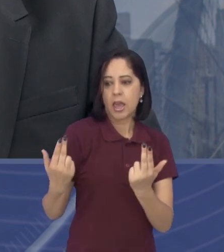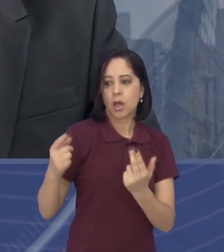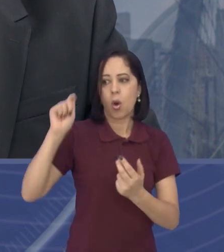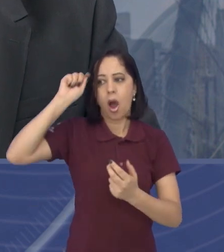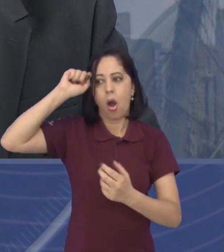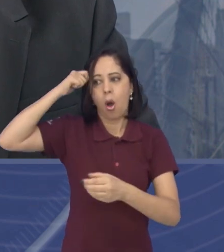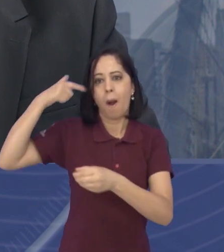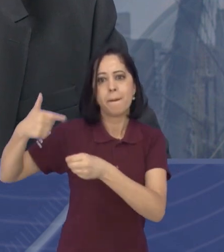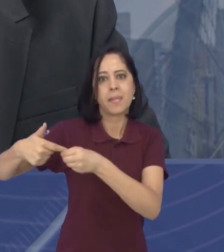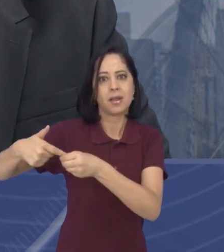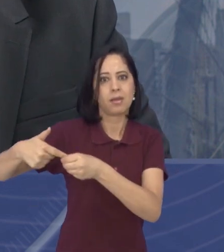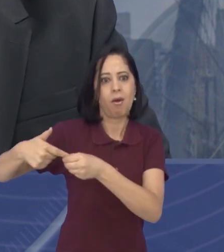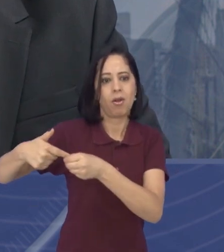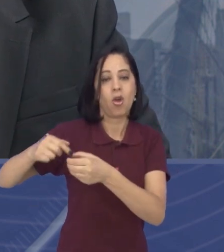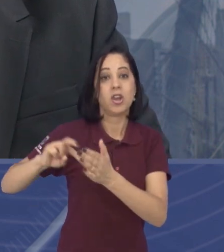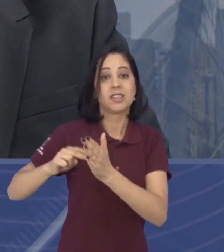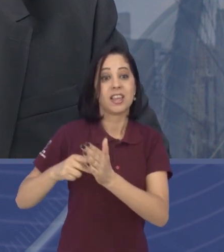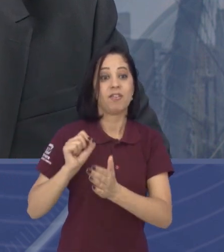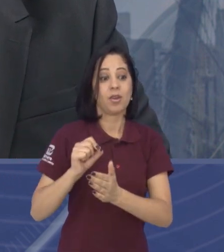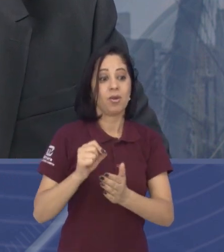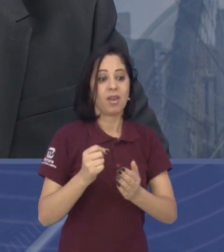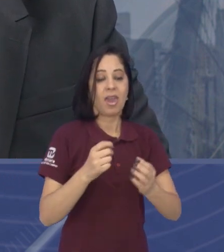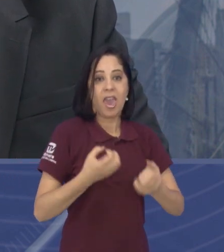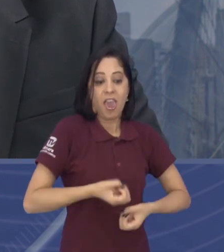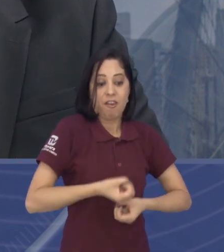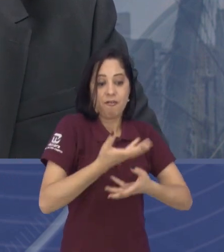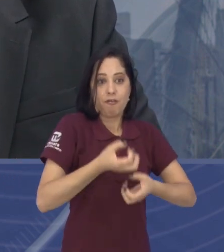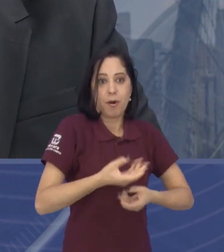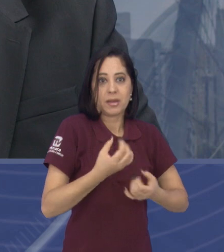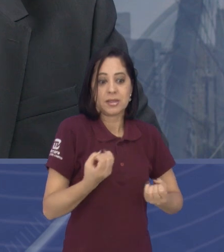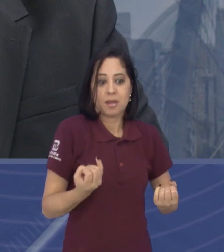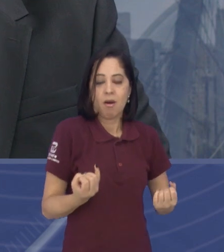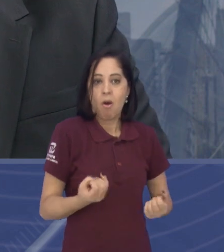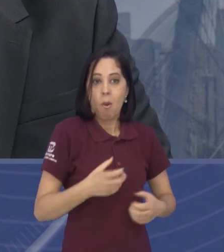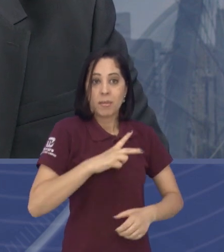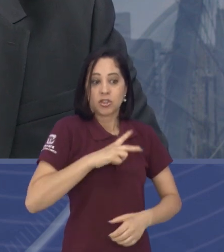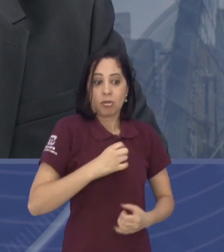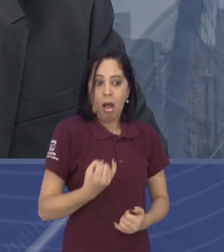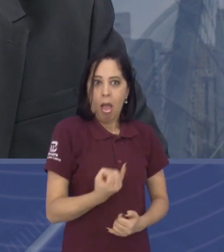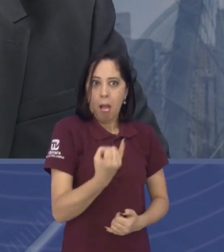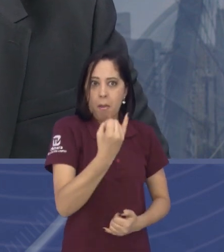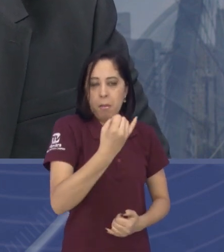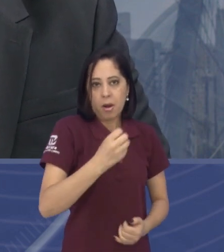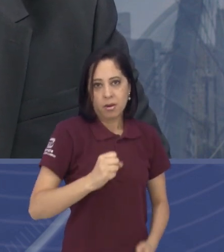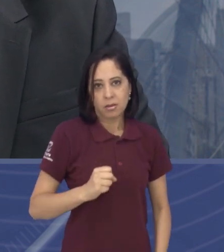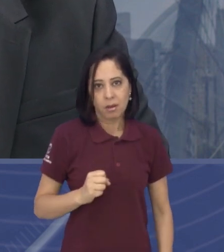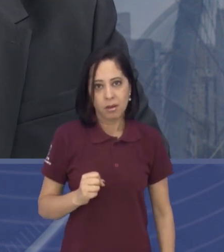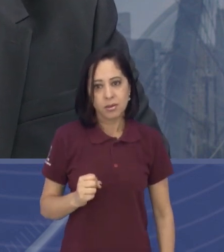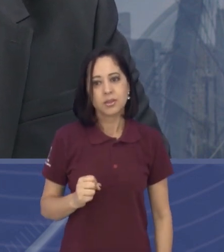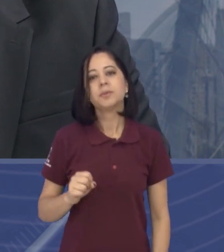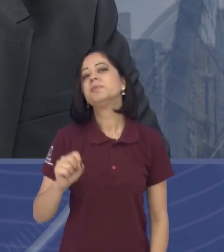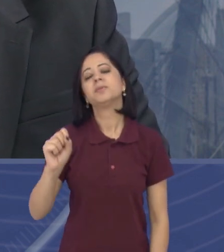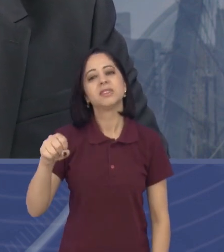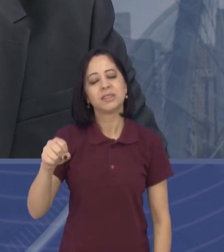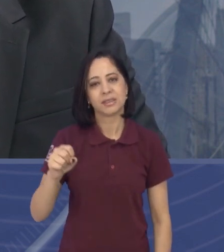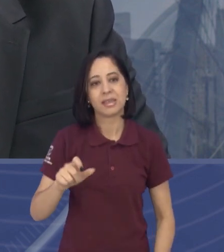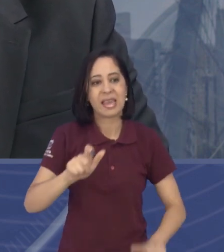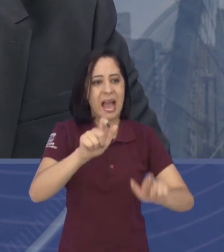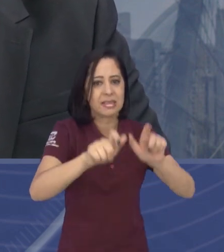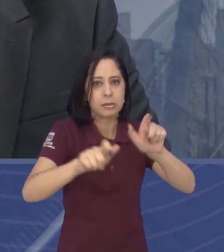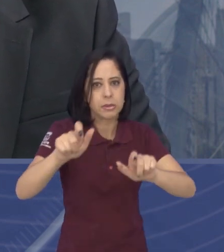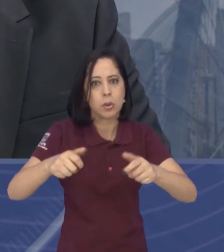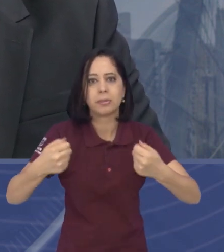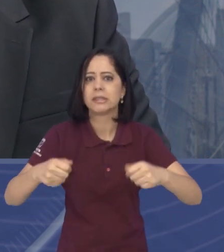e é muito valioso, os nossos dados são muito valiosos, né? Sim, a pessoa ela tem que ter muito